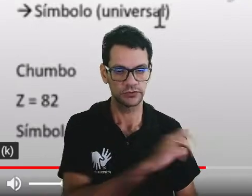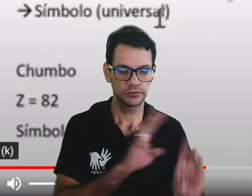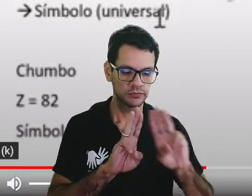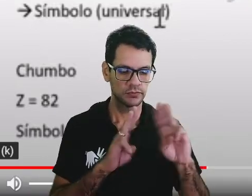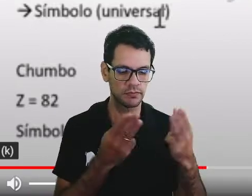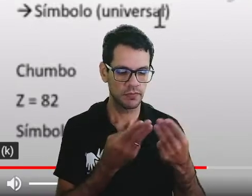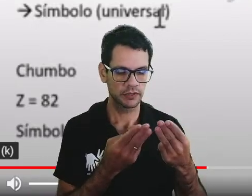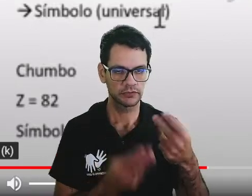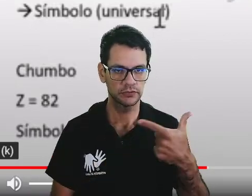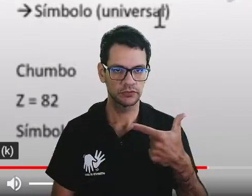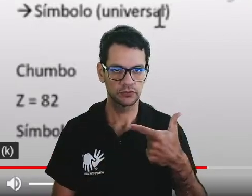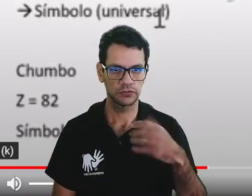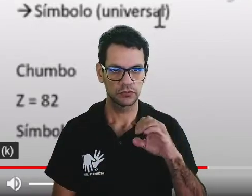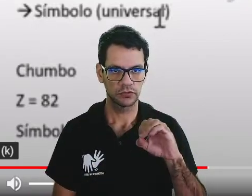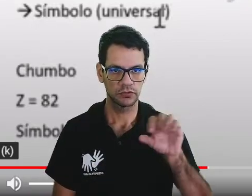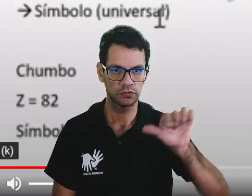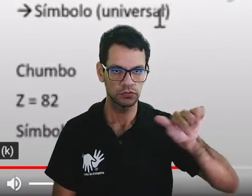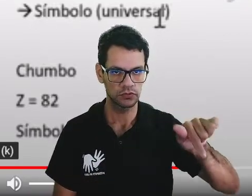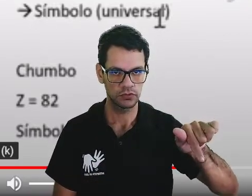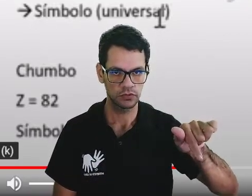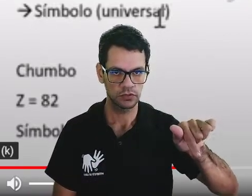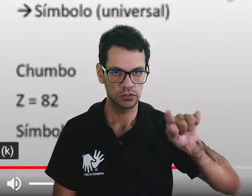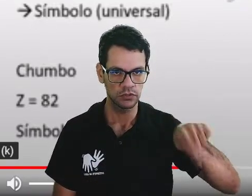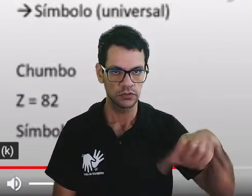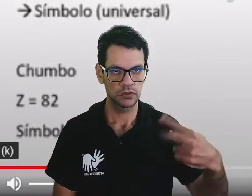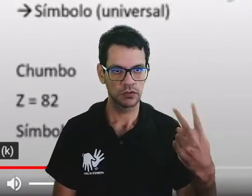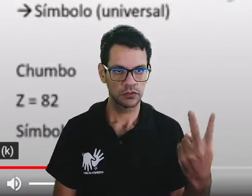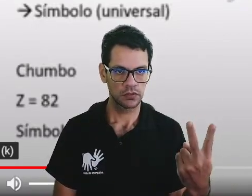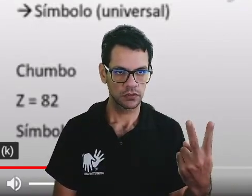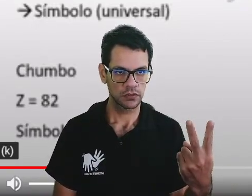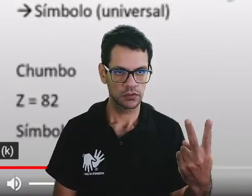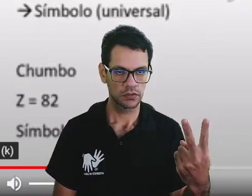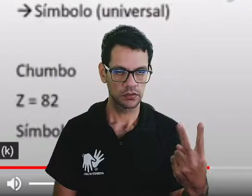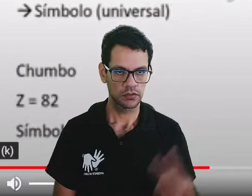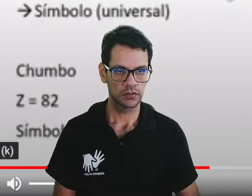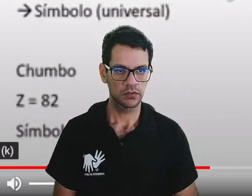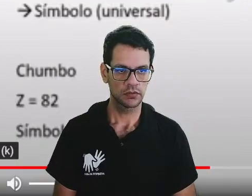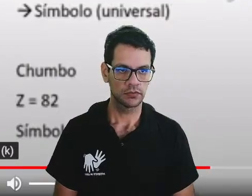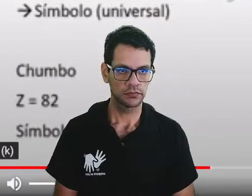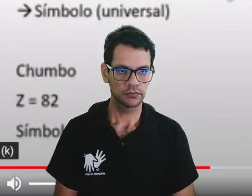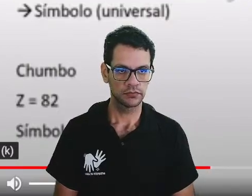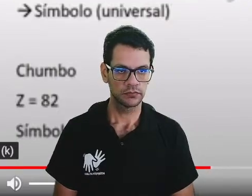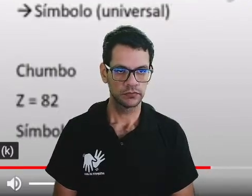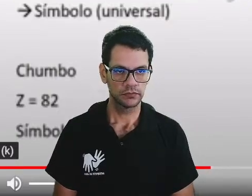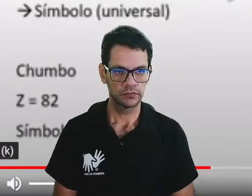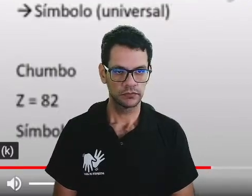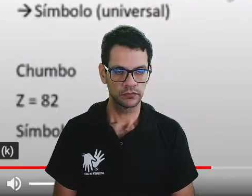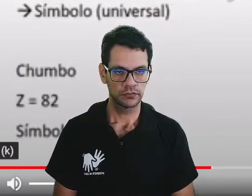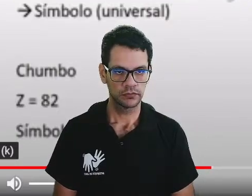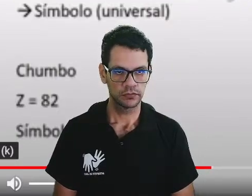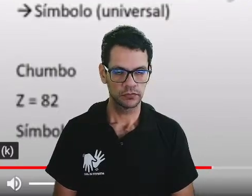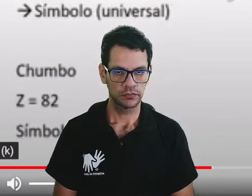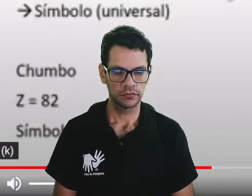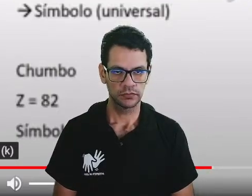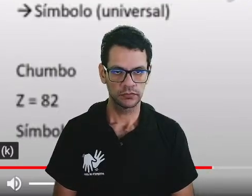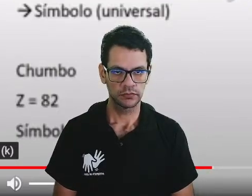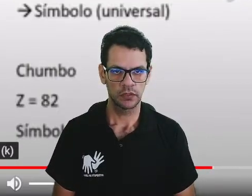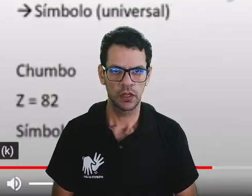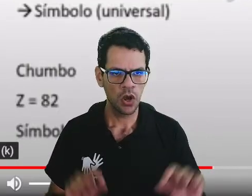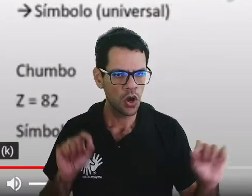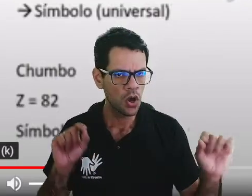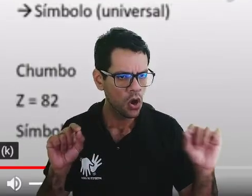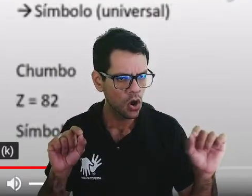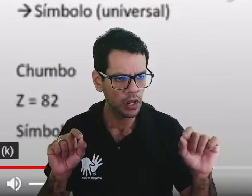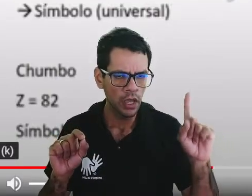207,2, U, que significa unidade de massa atômica, seguir, então, para a gente ver o que são essas